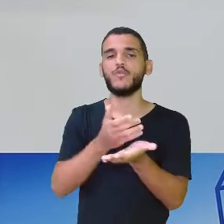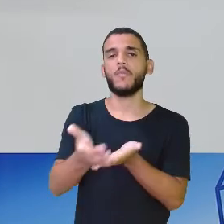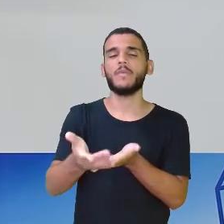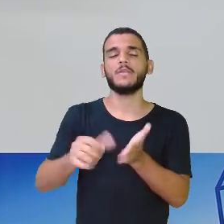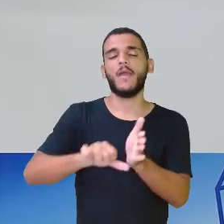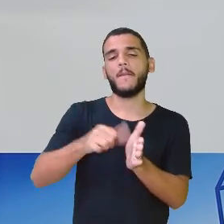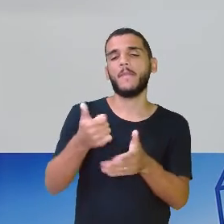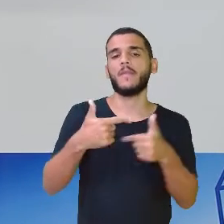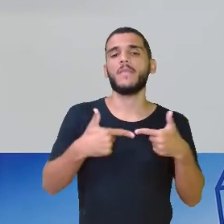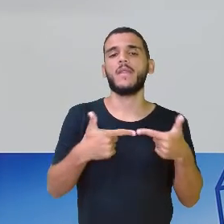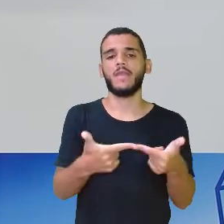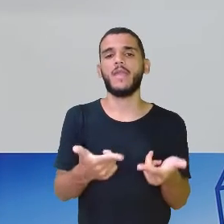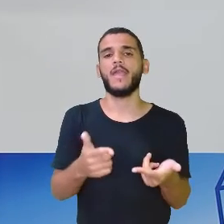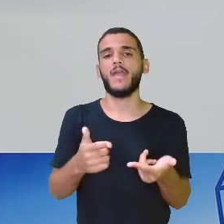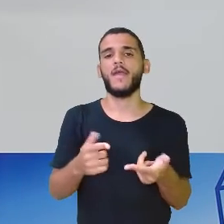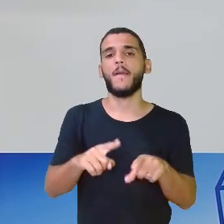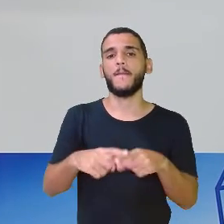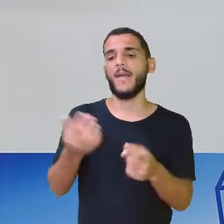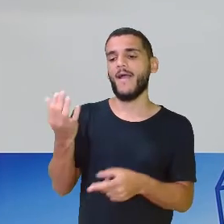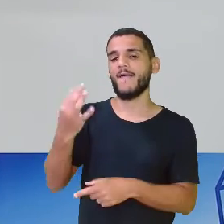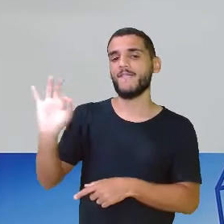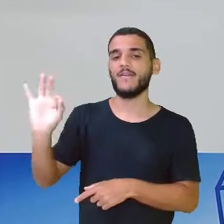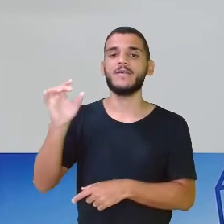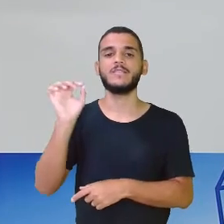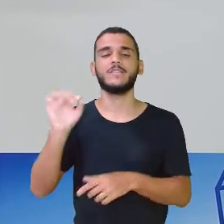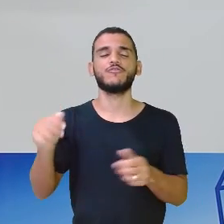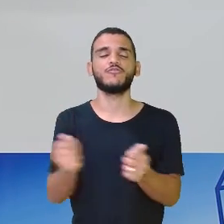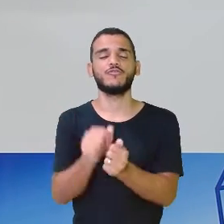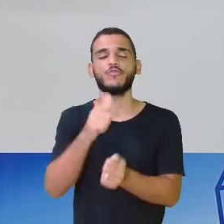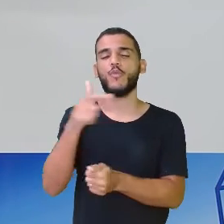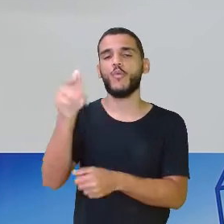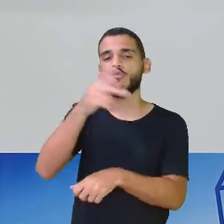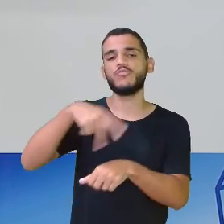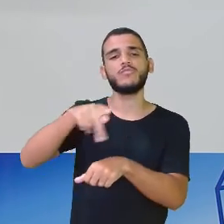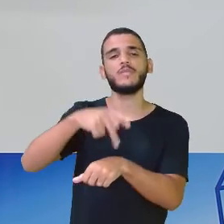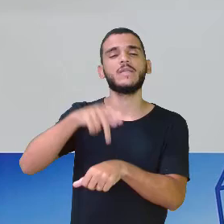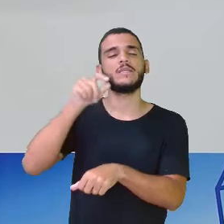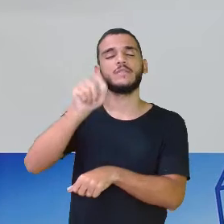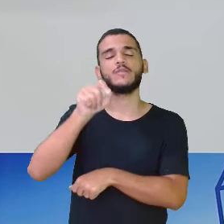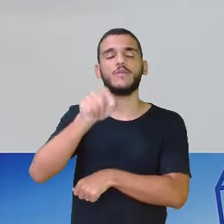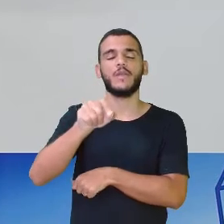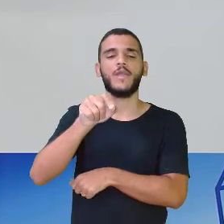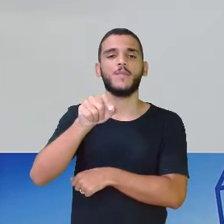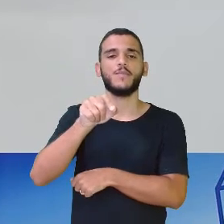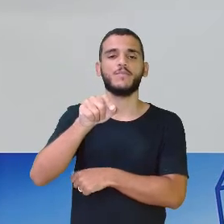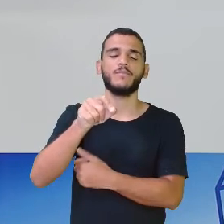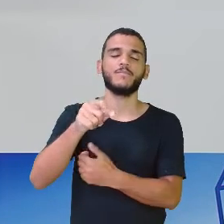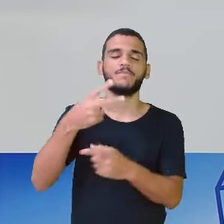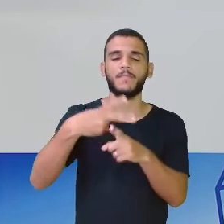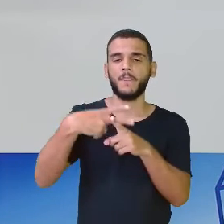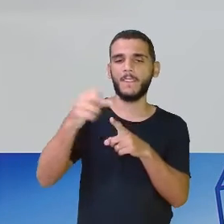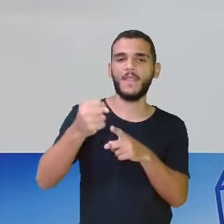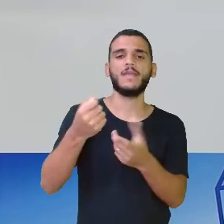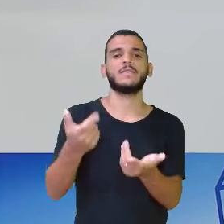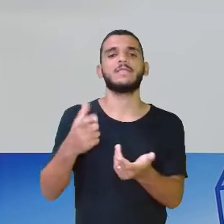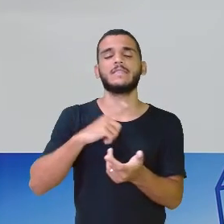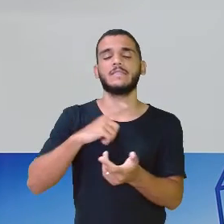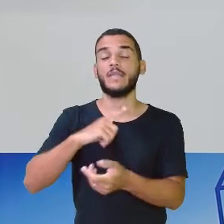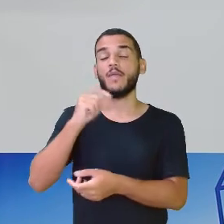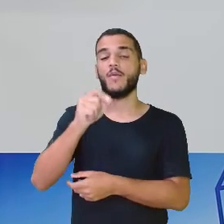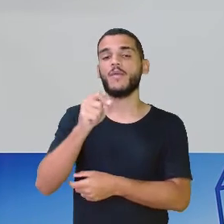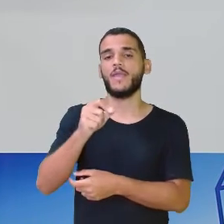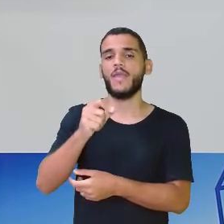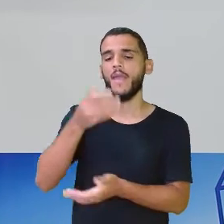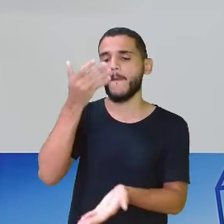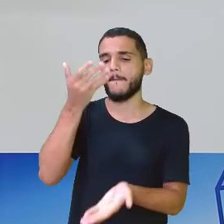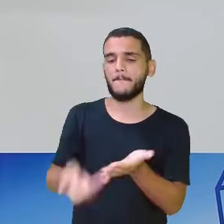mas com o término a França, né, junto com os demais países que se sagraram vitoriosos, impuseram ali a